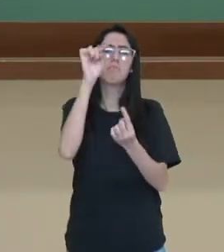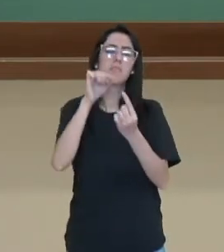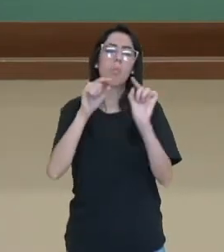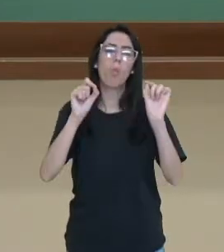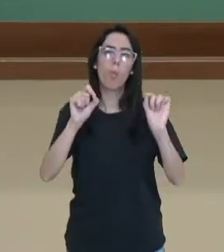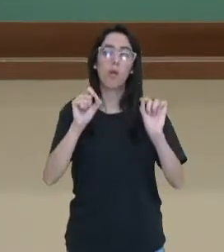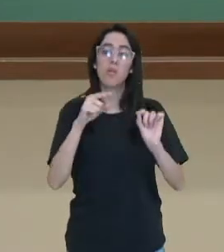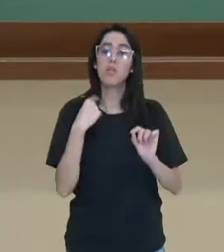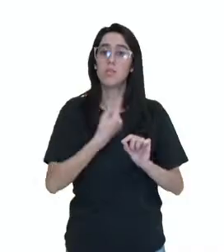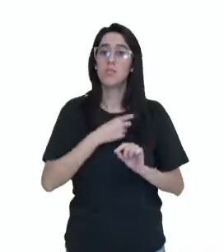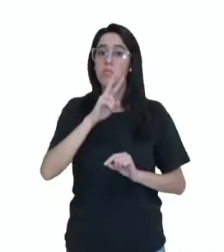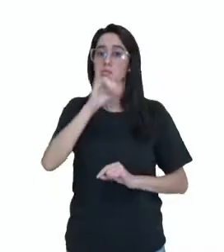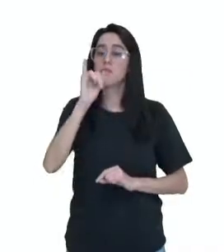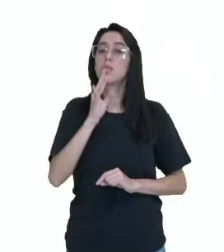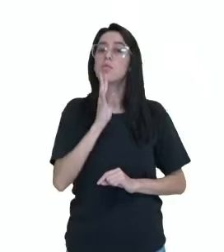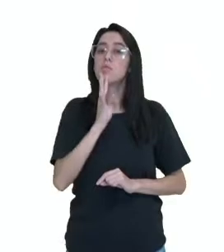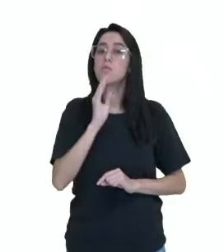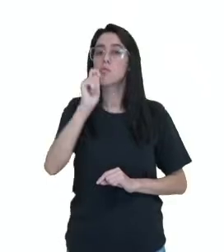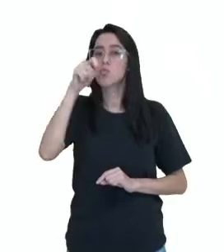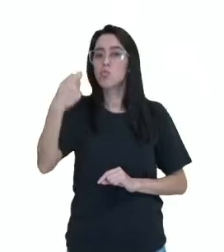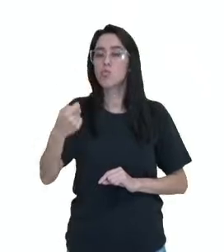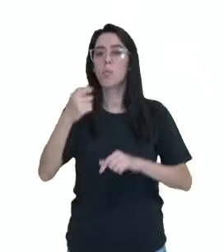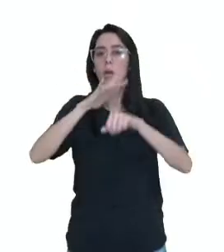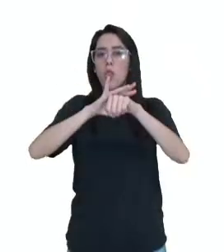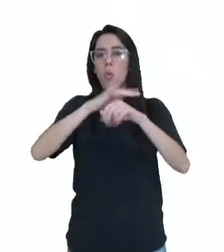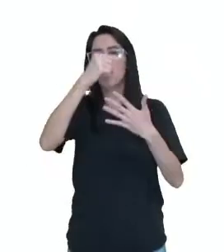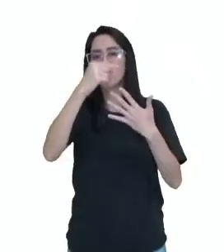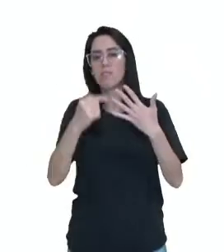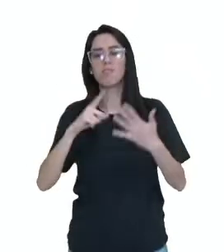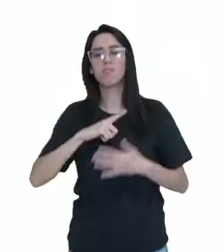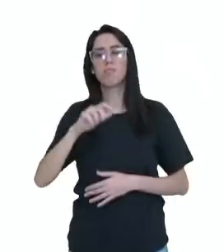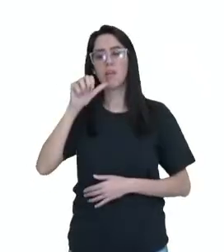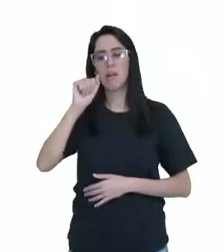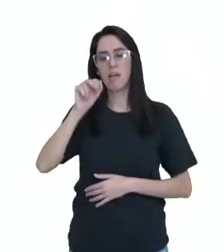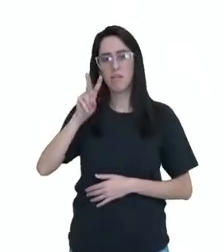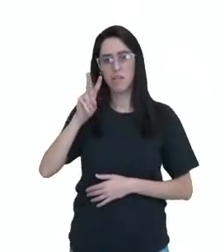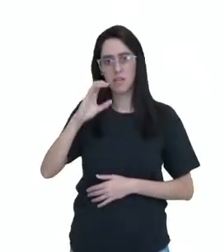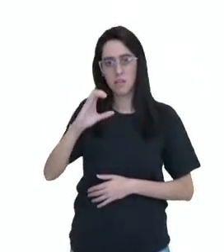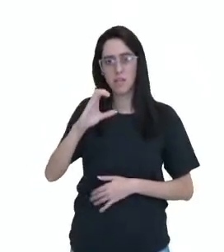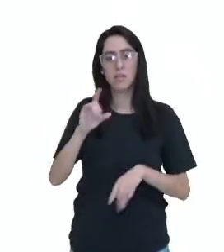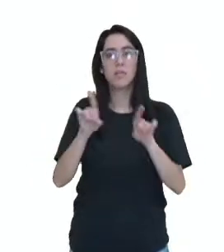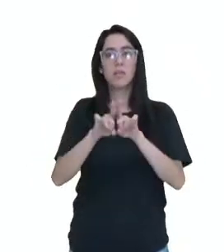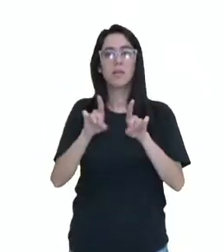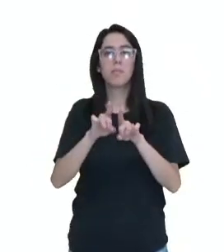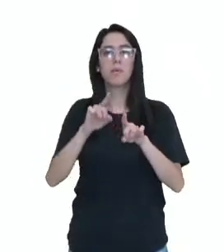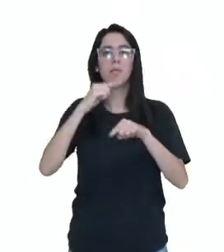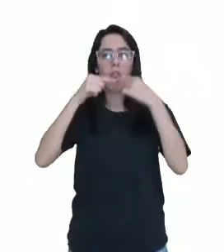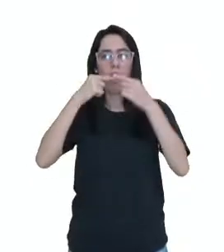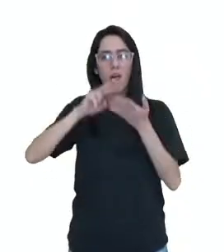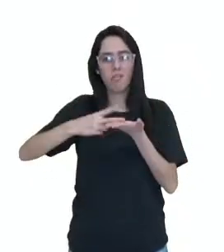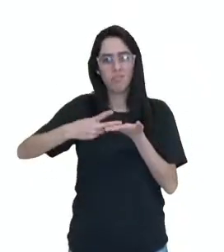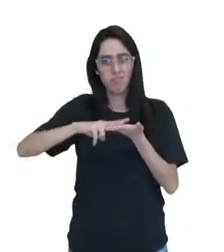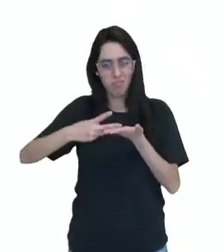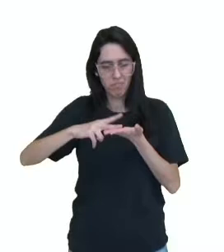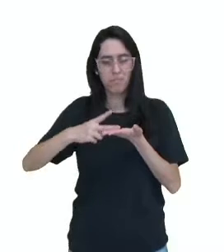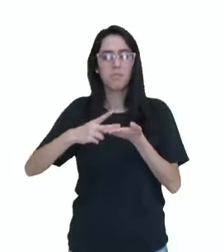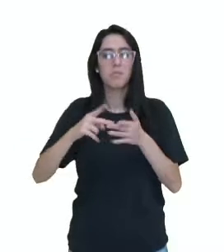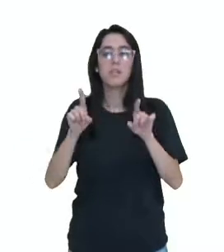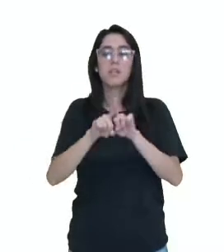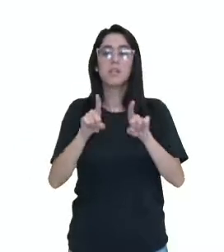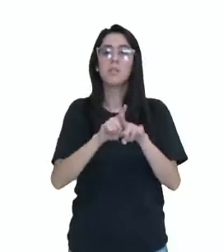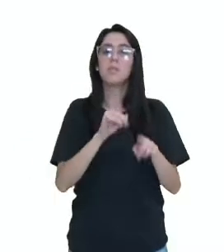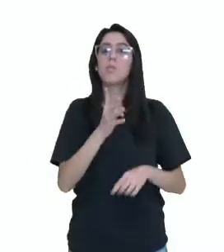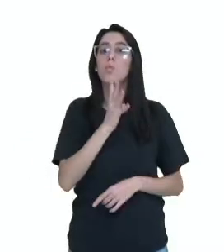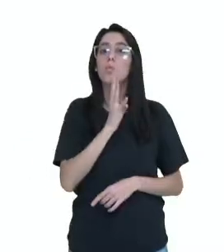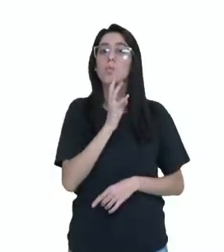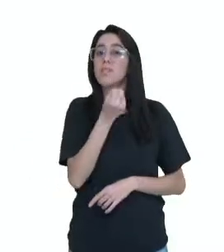Conhecer algumas doenças não degenerativas como o acidente vascular cerebral e os ataques epiléticos. E conhecer algumas